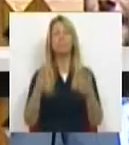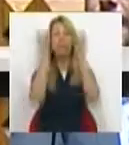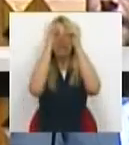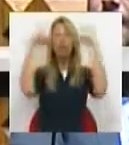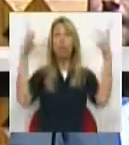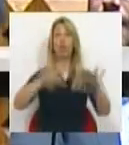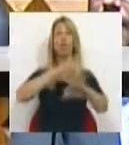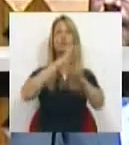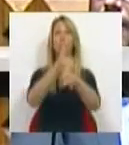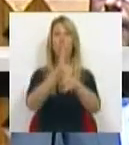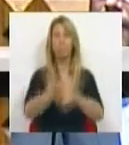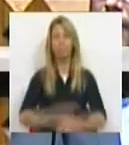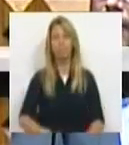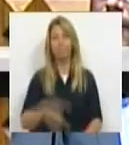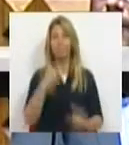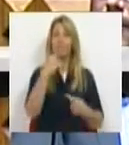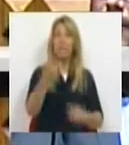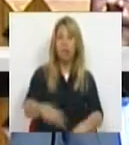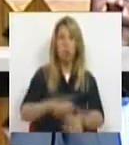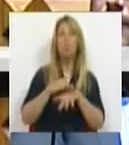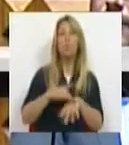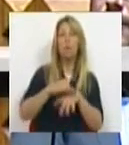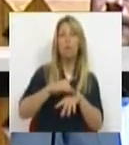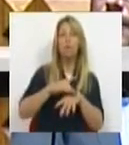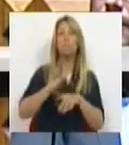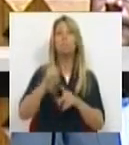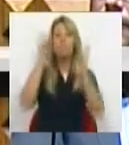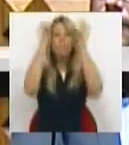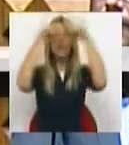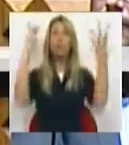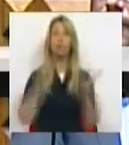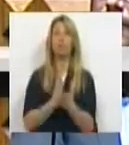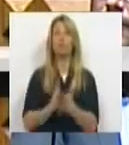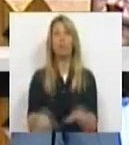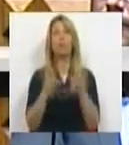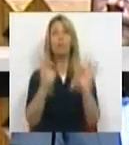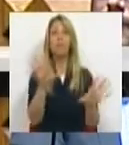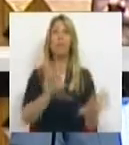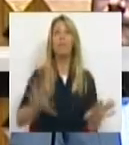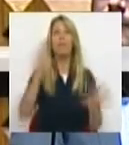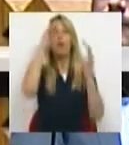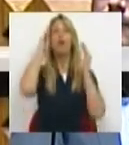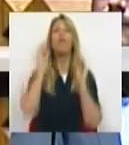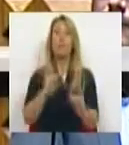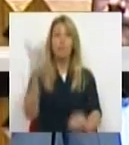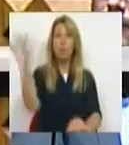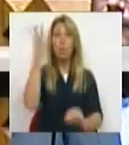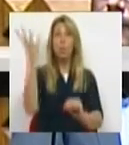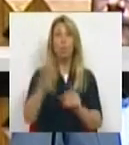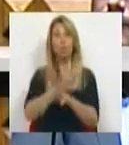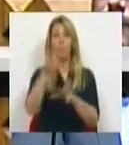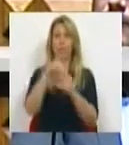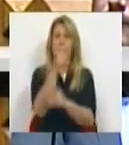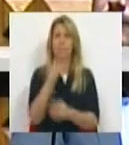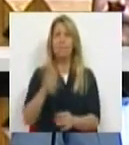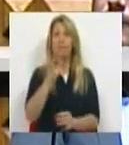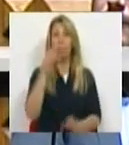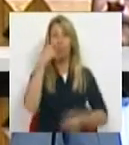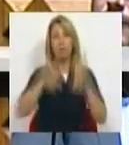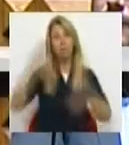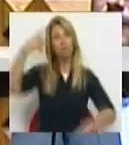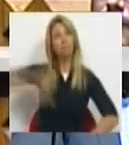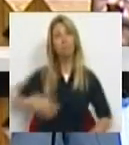ideologia que declaram como fanática, é a ideologia da escola como um instrumento para a formação da cultura integral do indivíduo, aquela